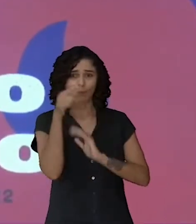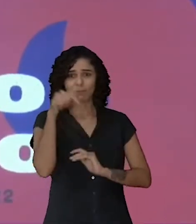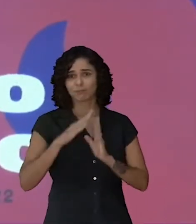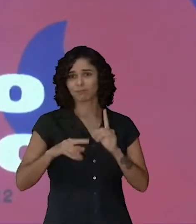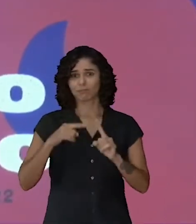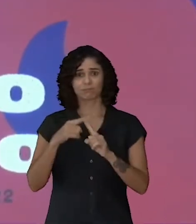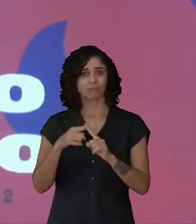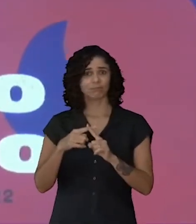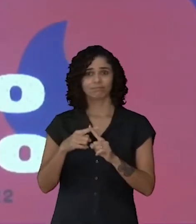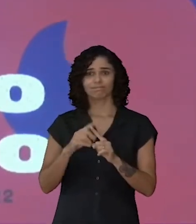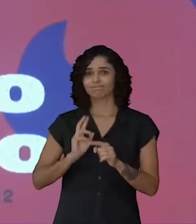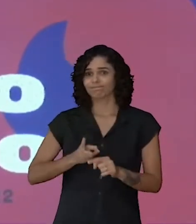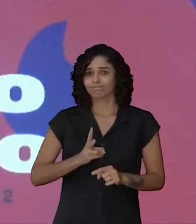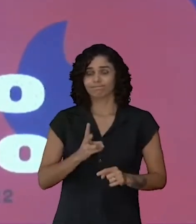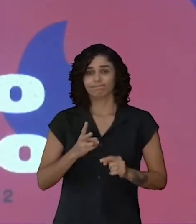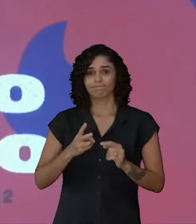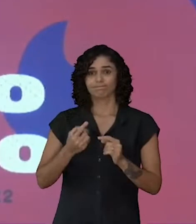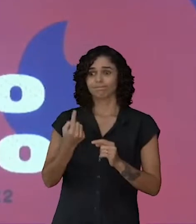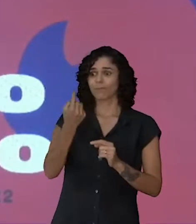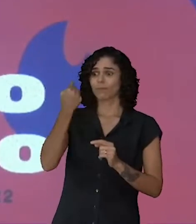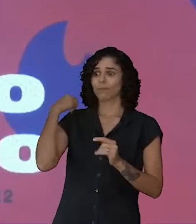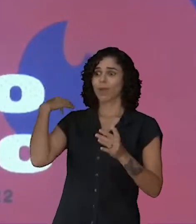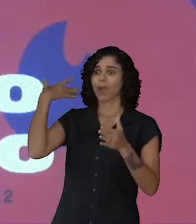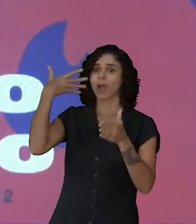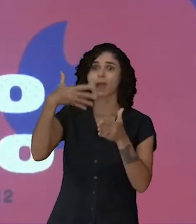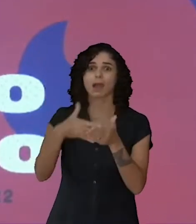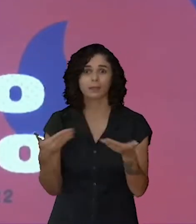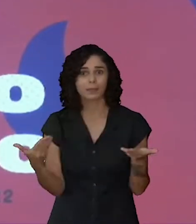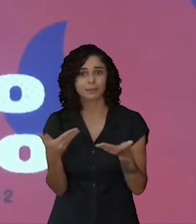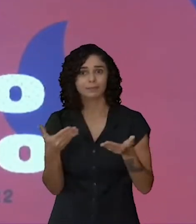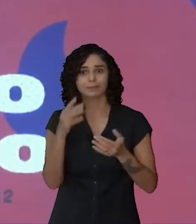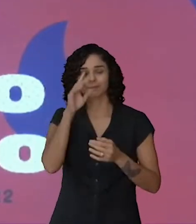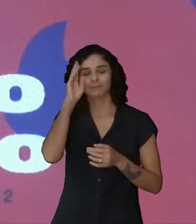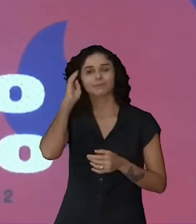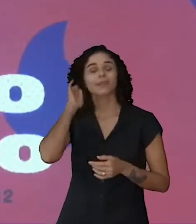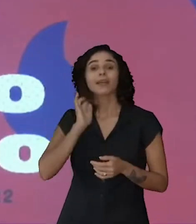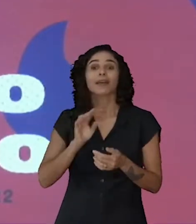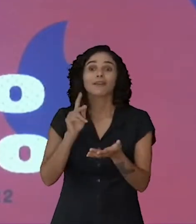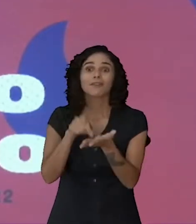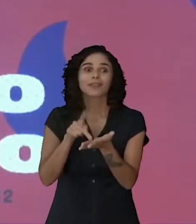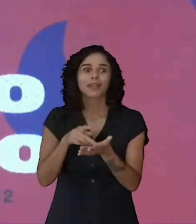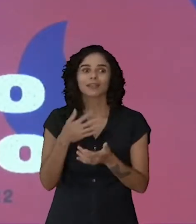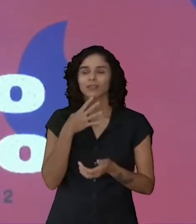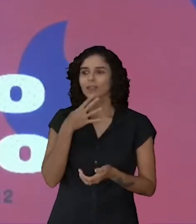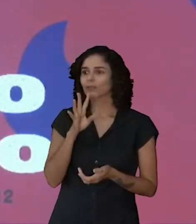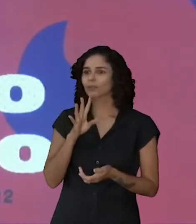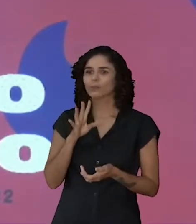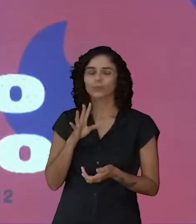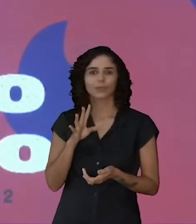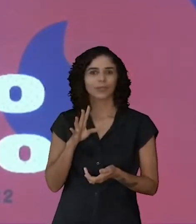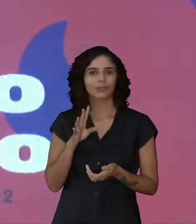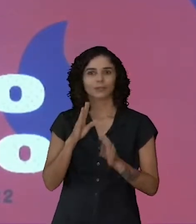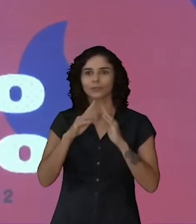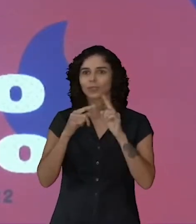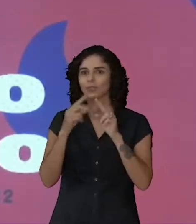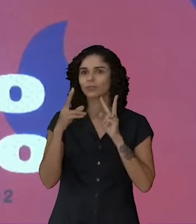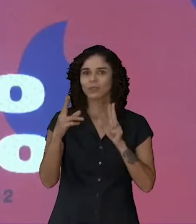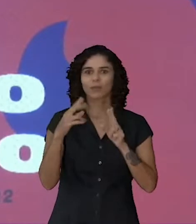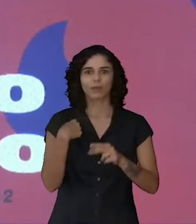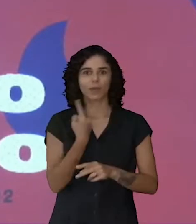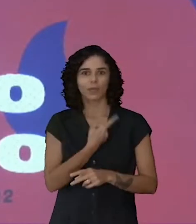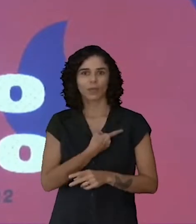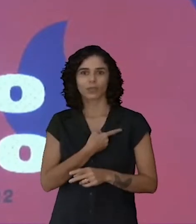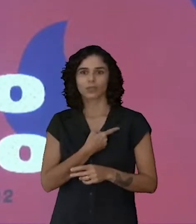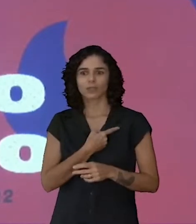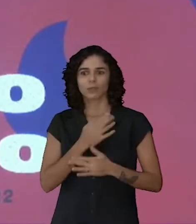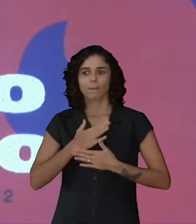Eu conheço, na verdade, assim, vou ser muito sincero, não conheço nenhuma igreja missionária como essa. Eu